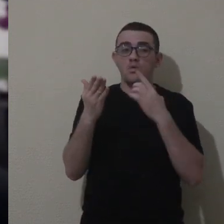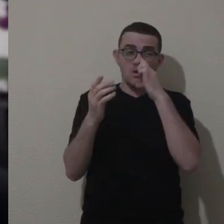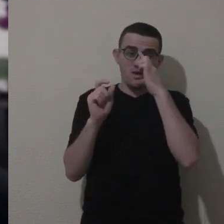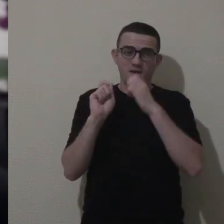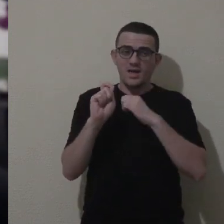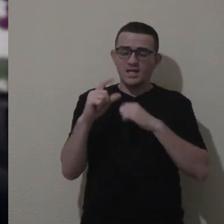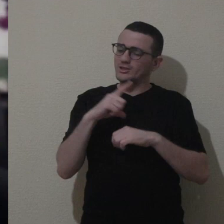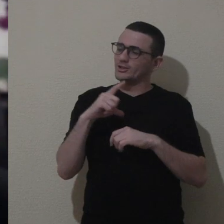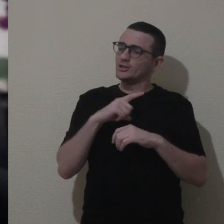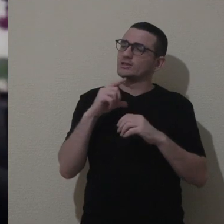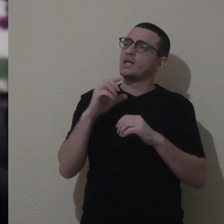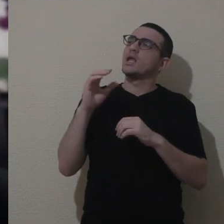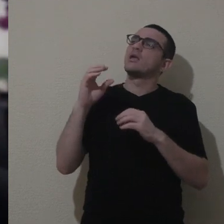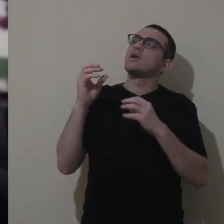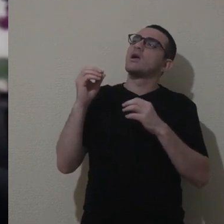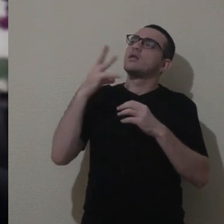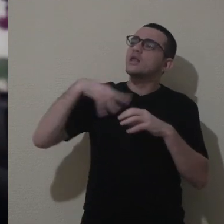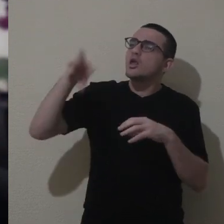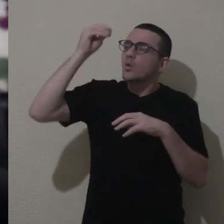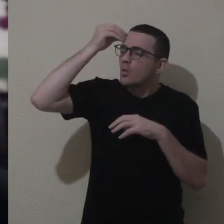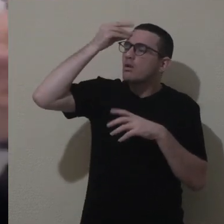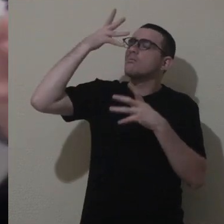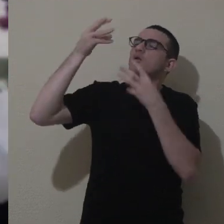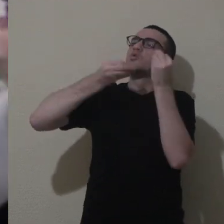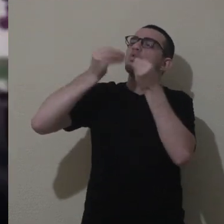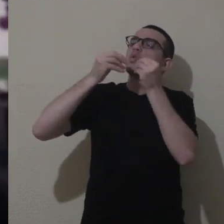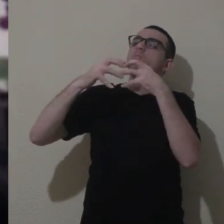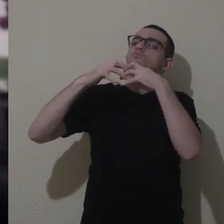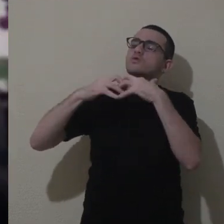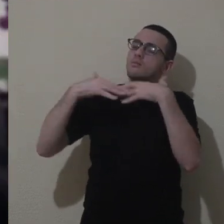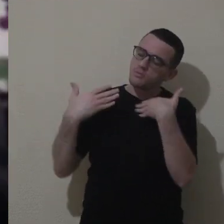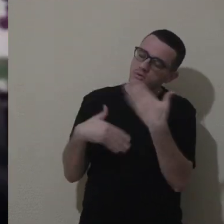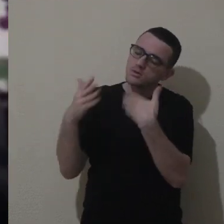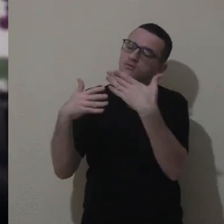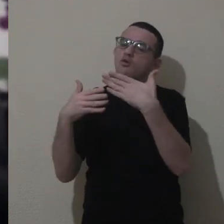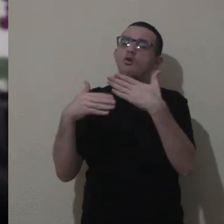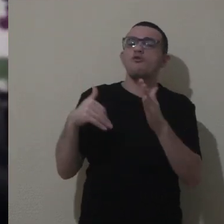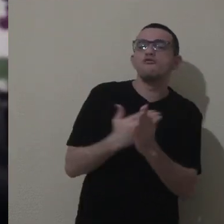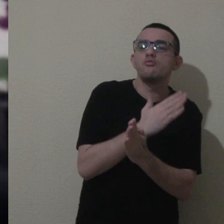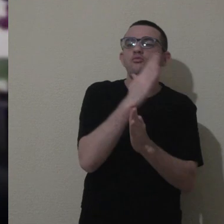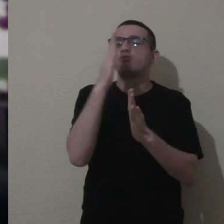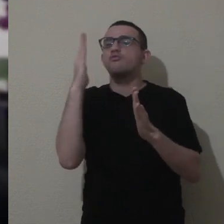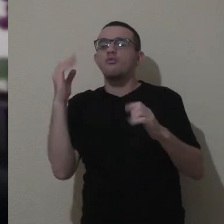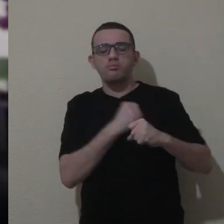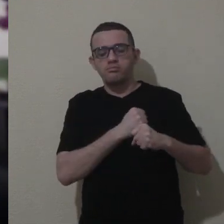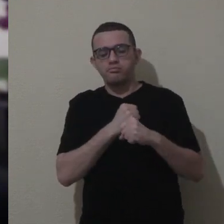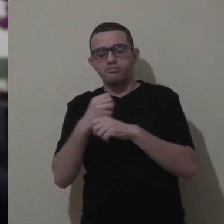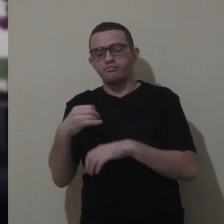particular, né, a gente tem esse conhecimento de como que o cérebro se desenvolve ao longo do tempo. A gente tem